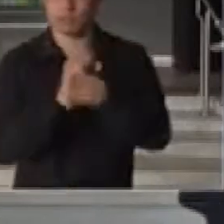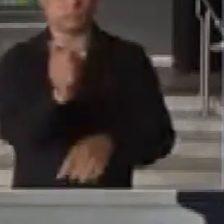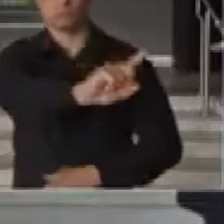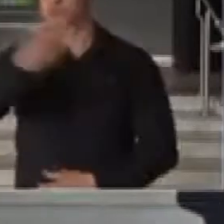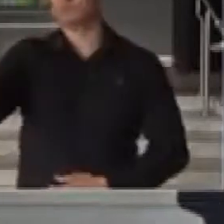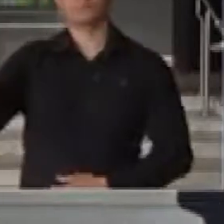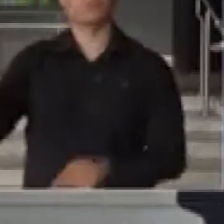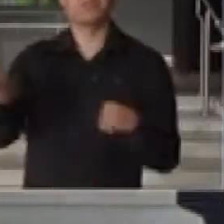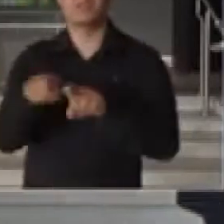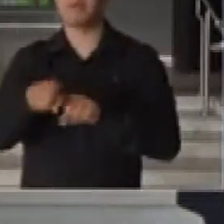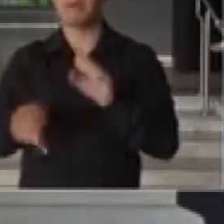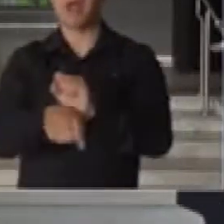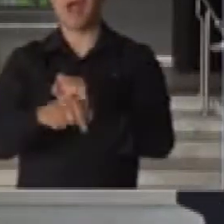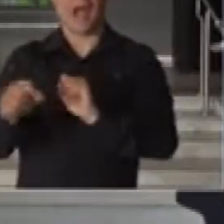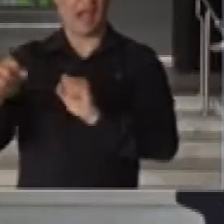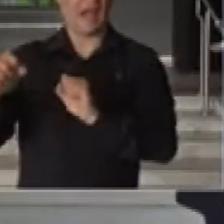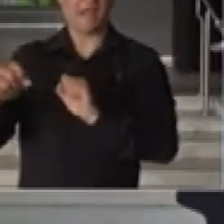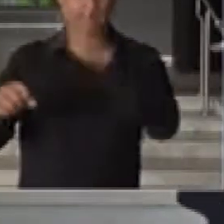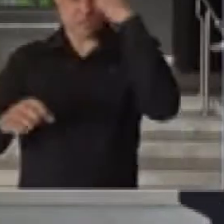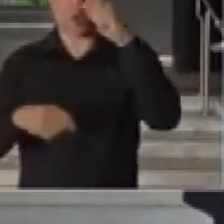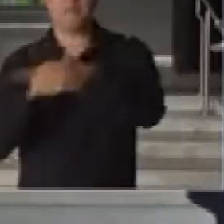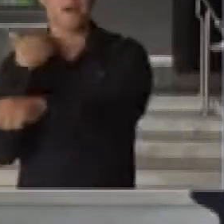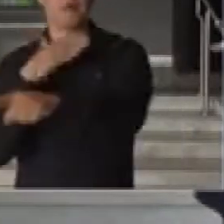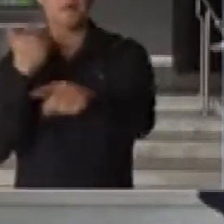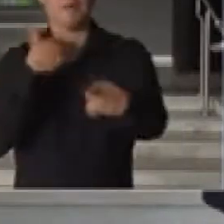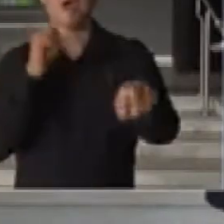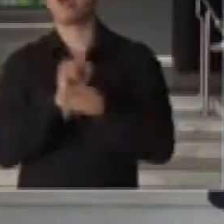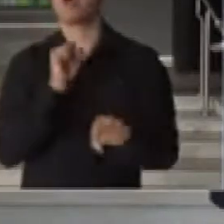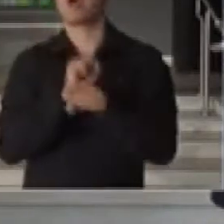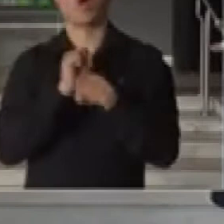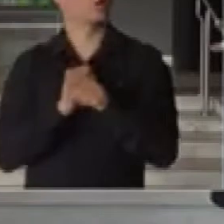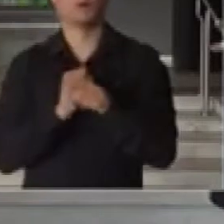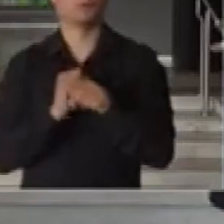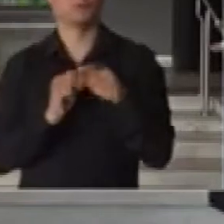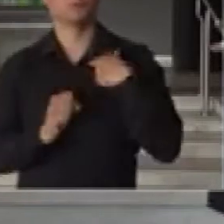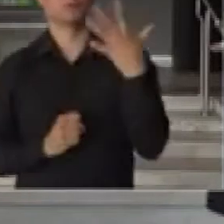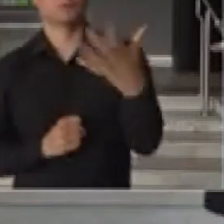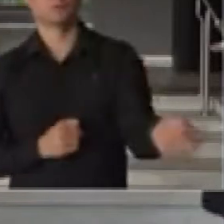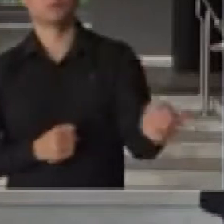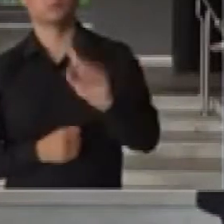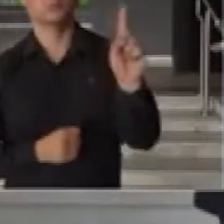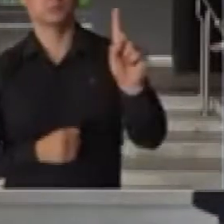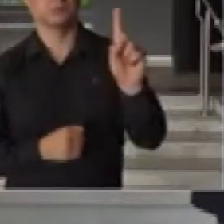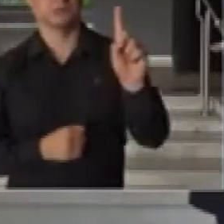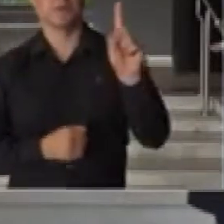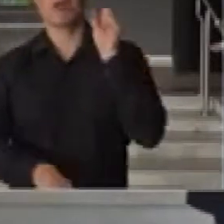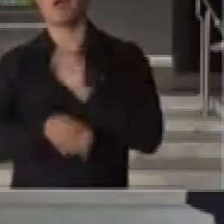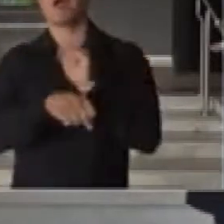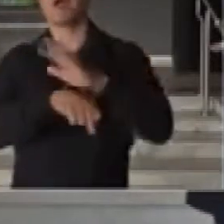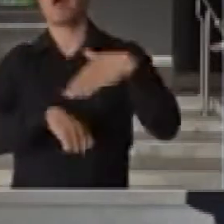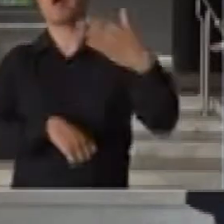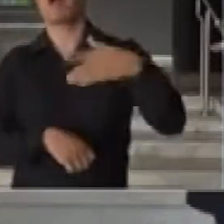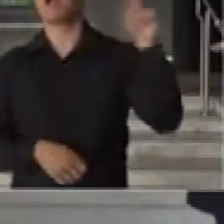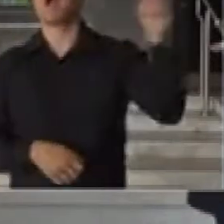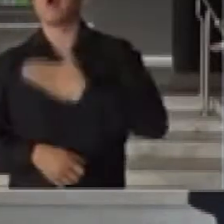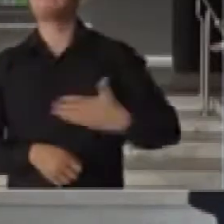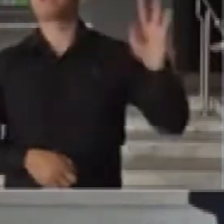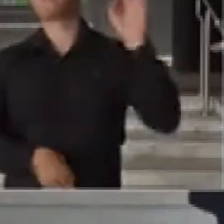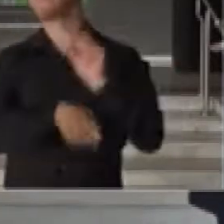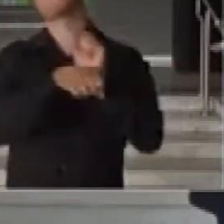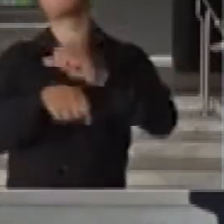e nem vamos enterrar mais brasileiros para guardar aquilo que podemos